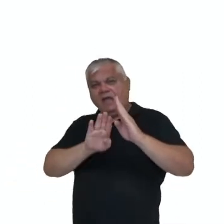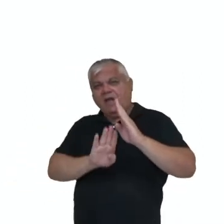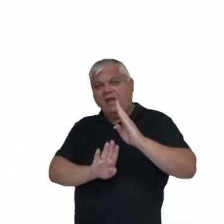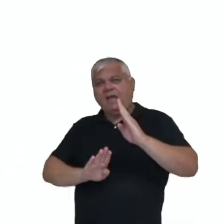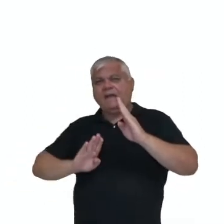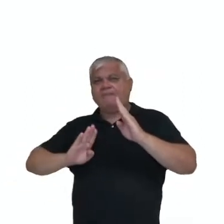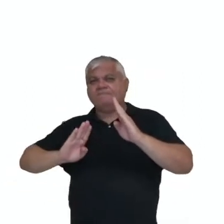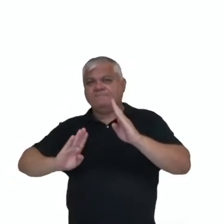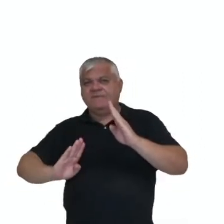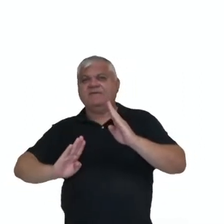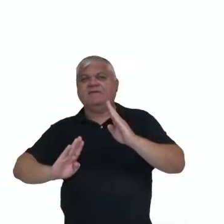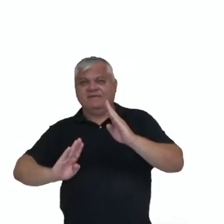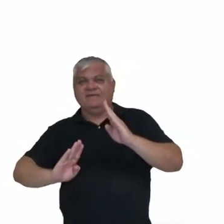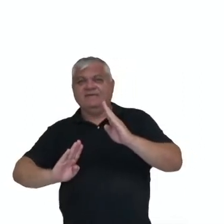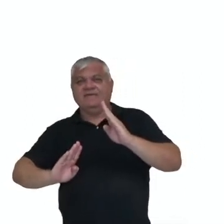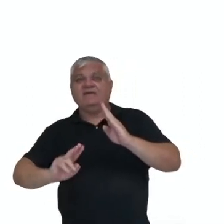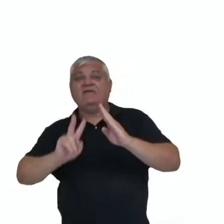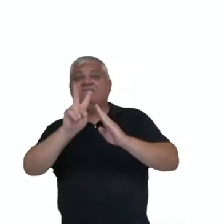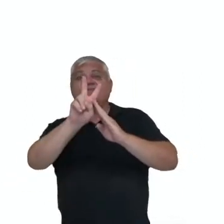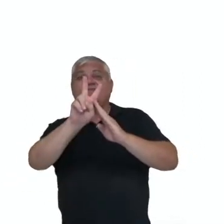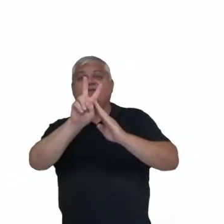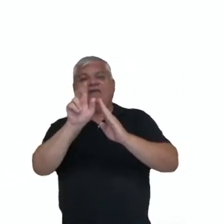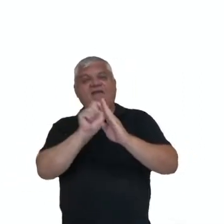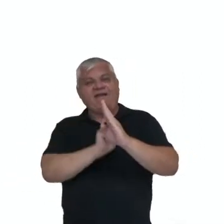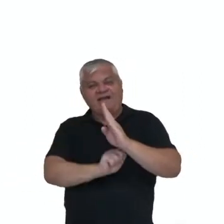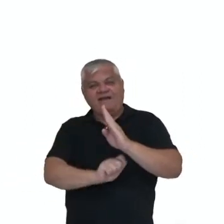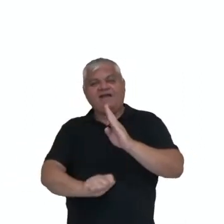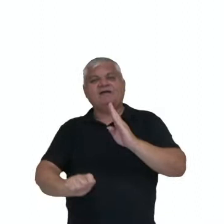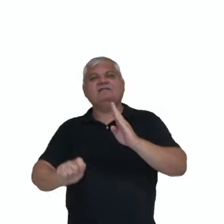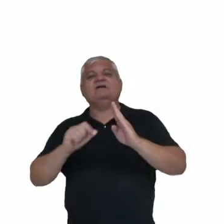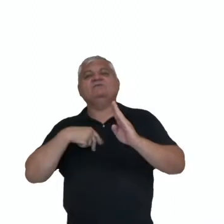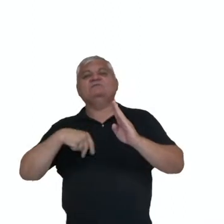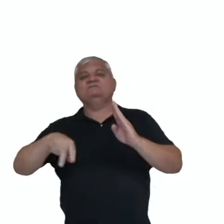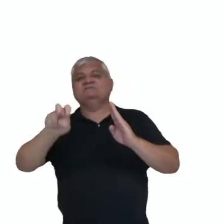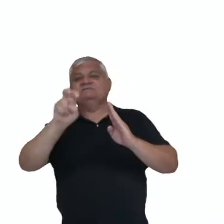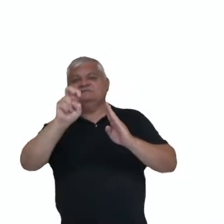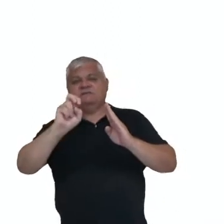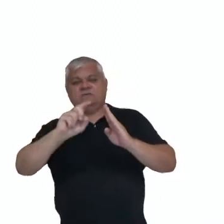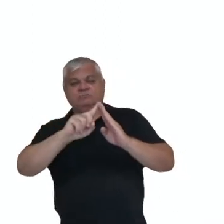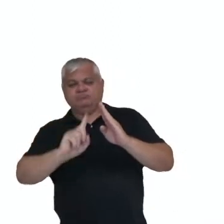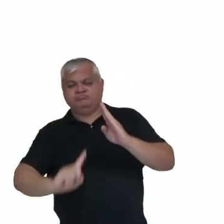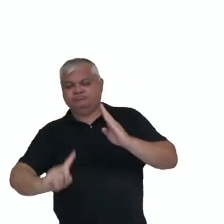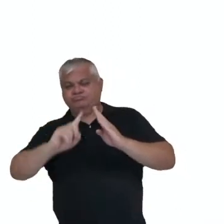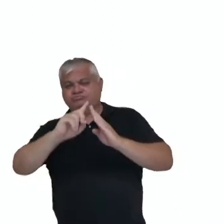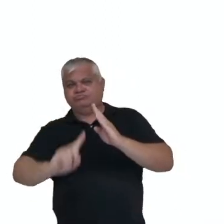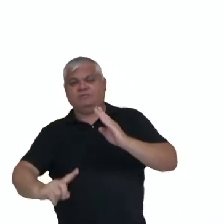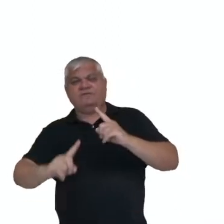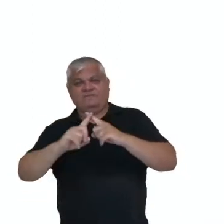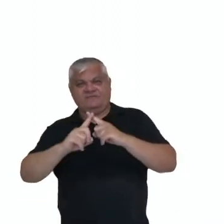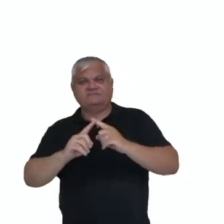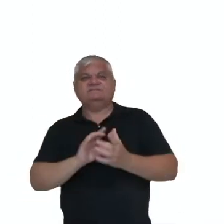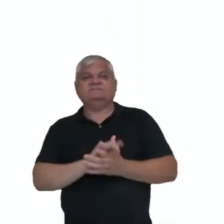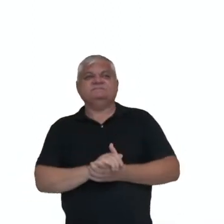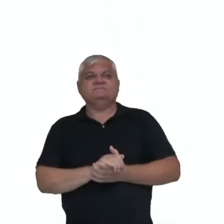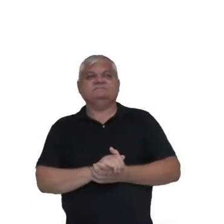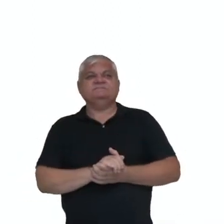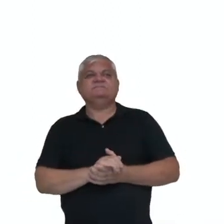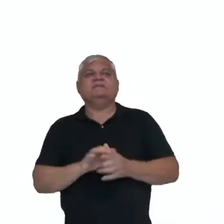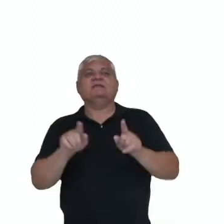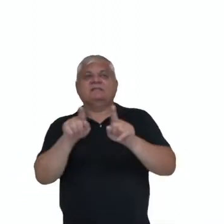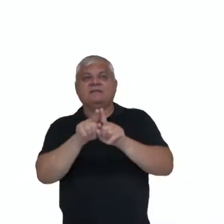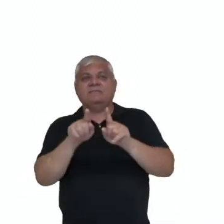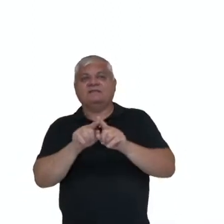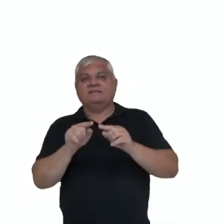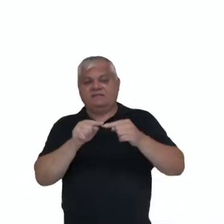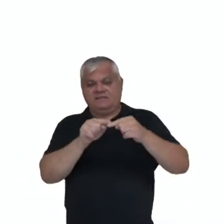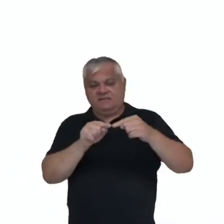V e termina em A. Quantos eu tenho? Nesse caso, que é um pentágono, eu tenho 5 vezes essa área lateral. As arestas da base, eu